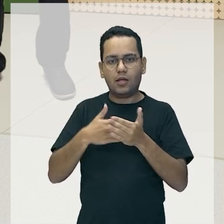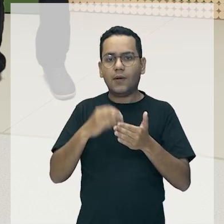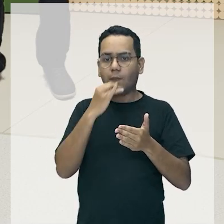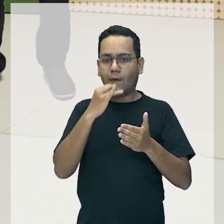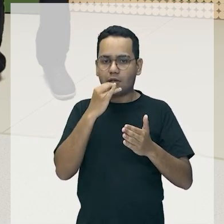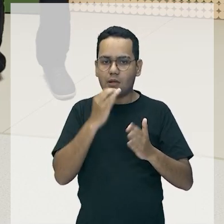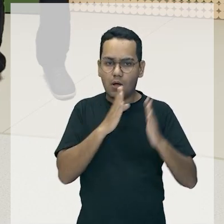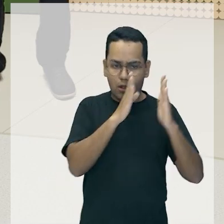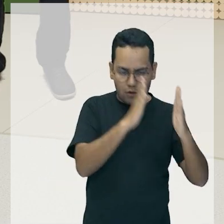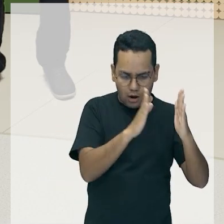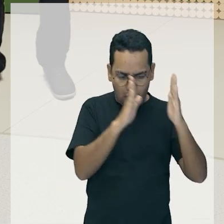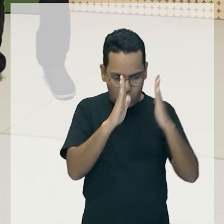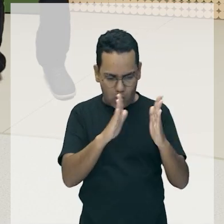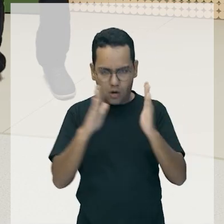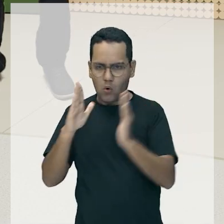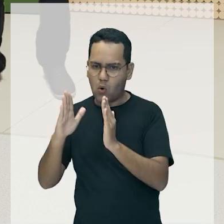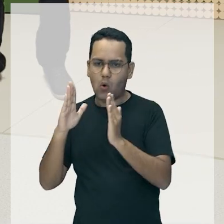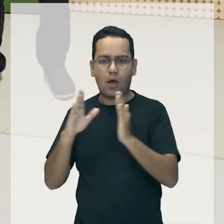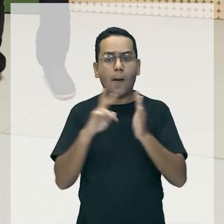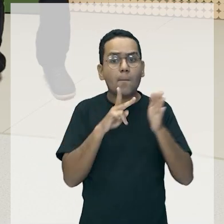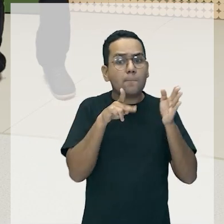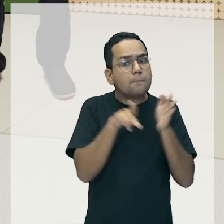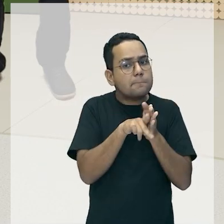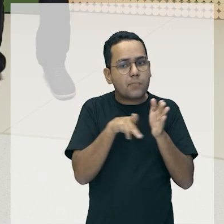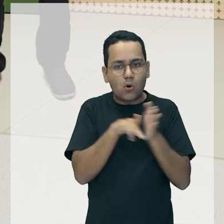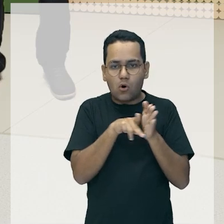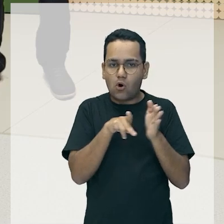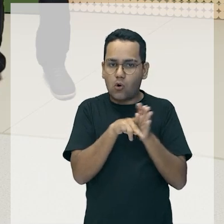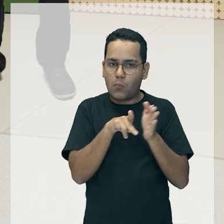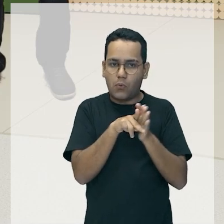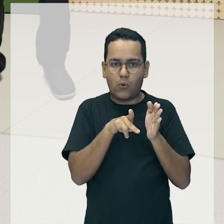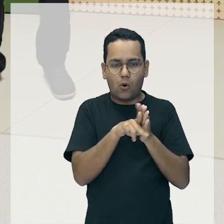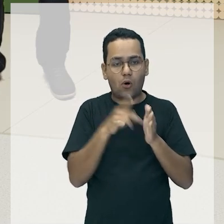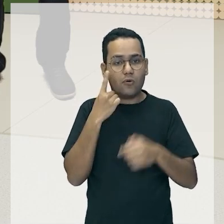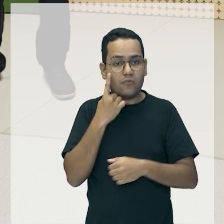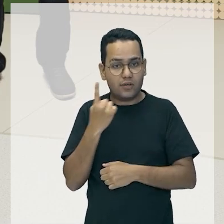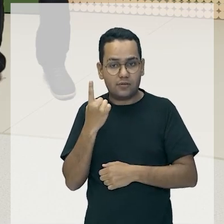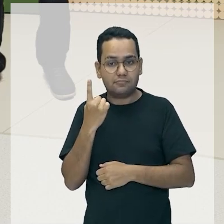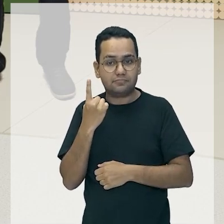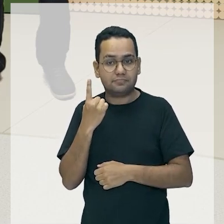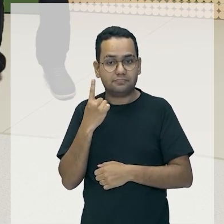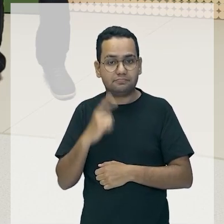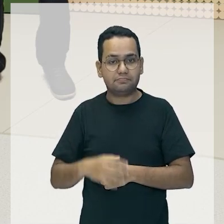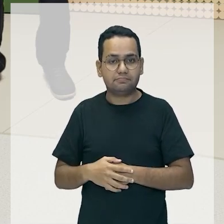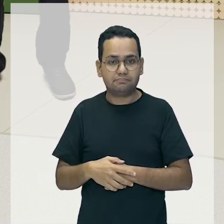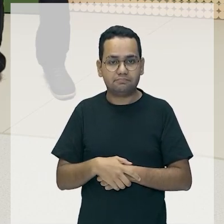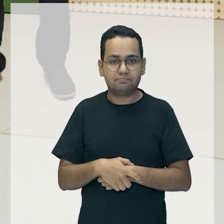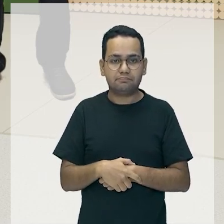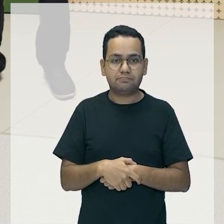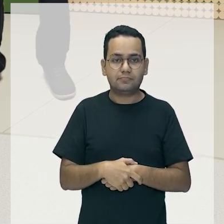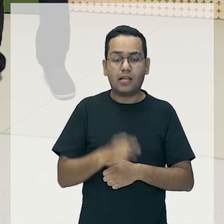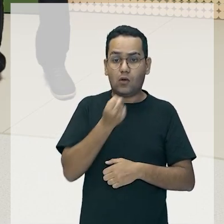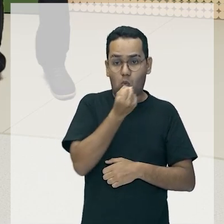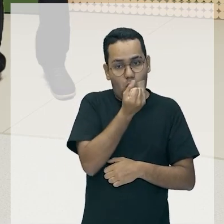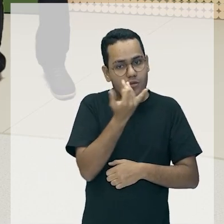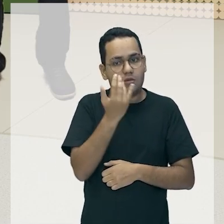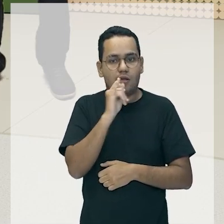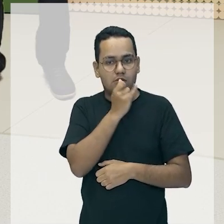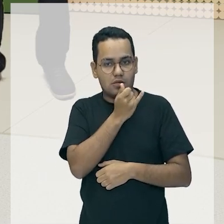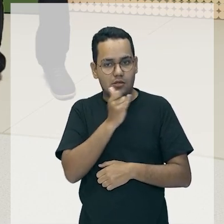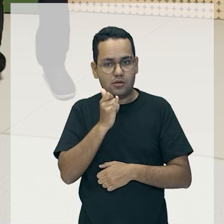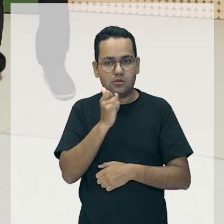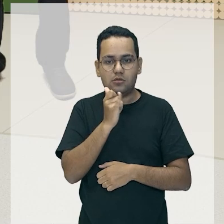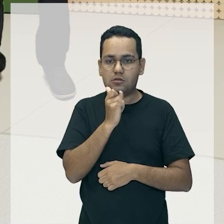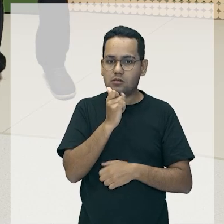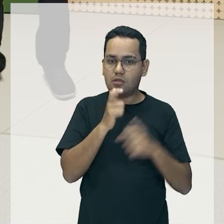alas desse meu reator nuclear, tá? Então, vocês vão perceber, ó, que está sendo uma liberada uma quantidade de energia enorme, porque